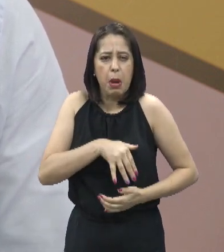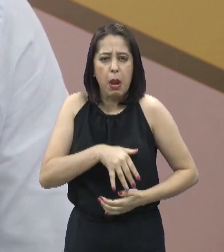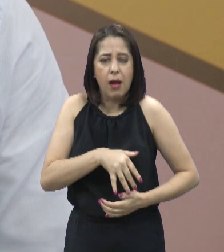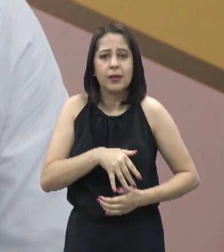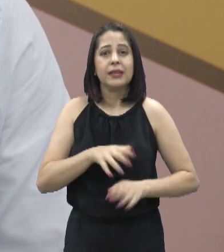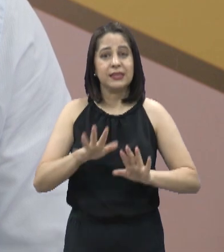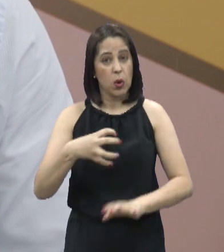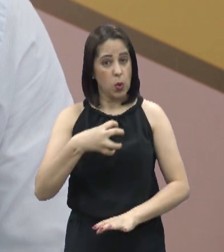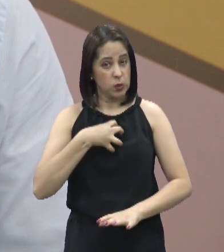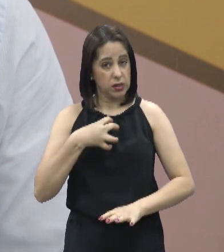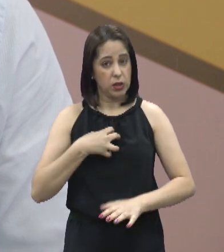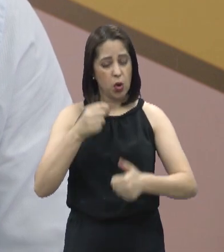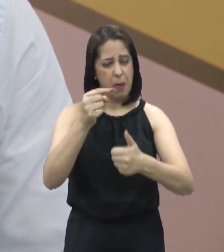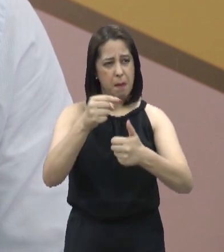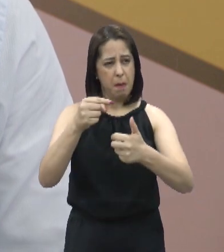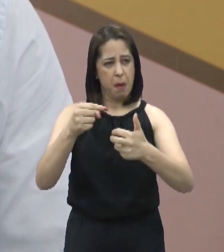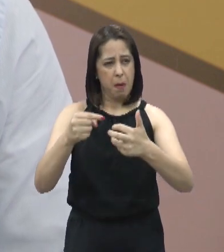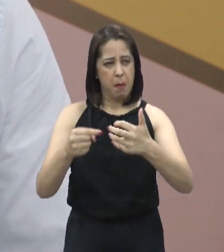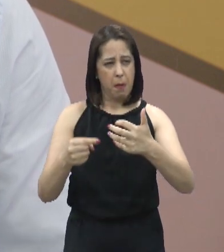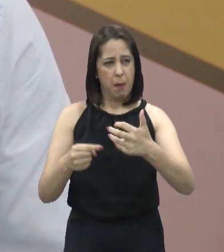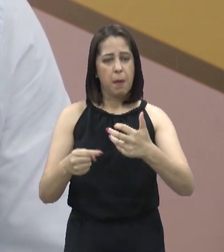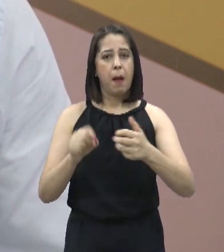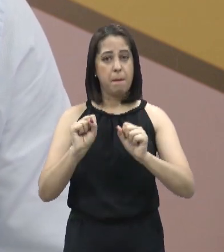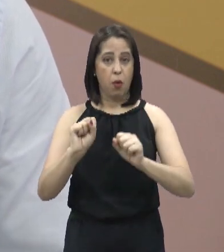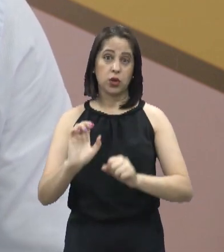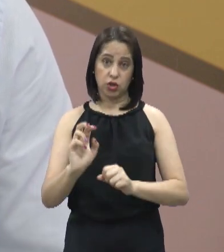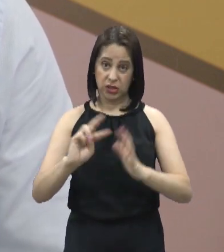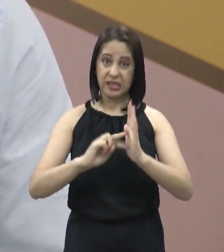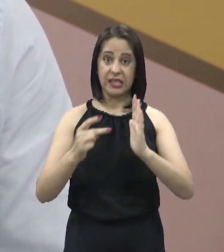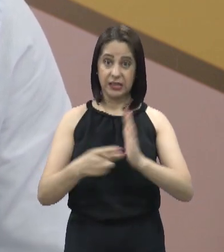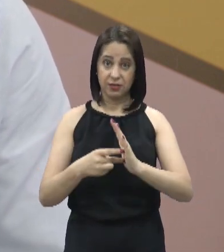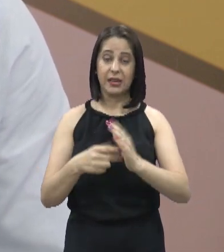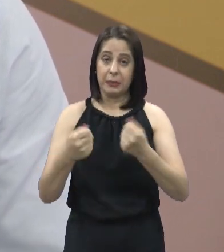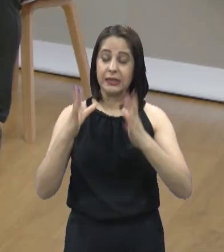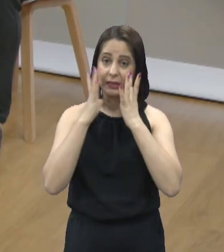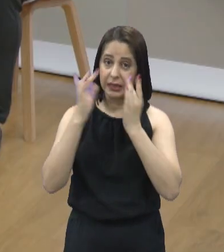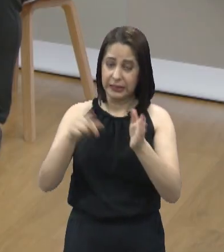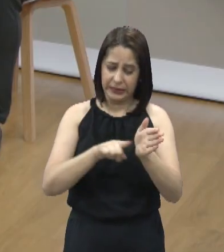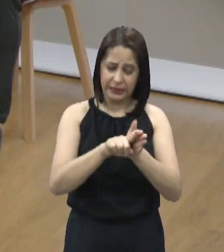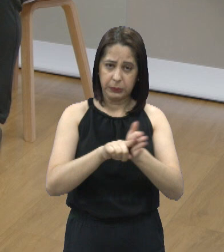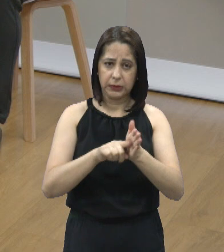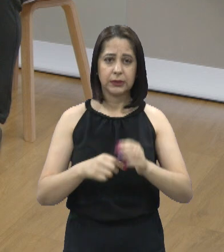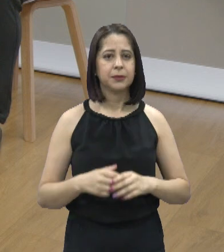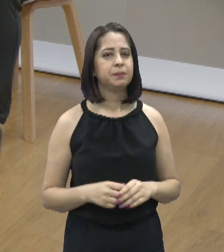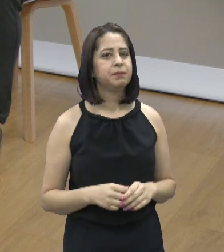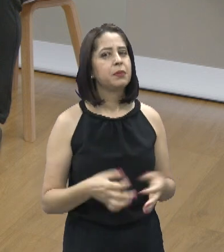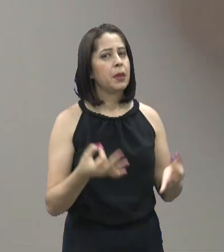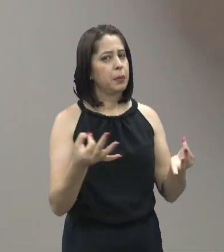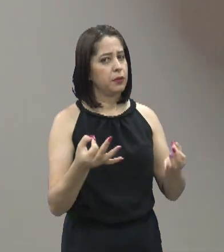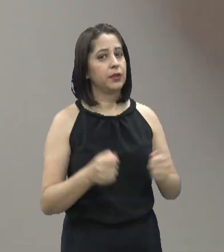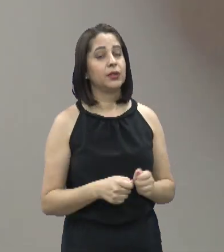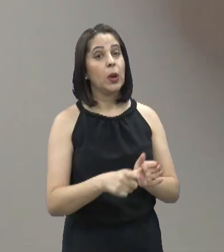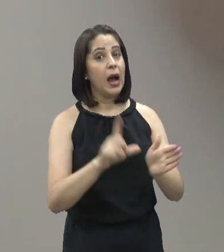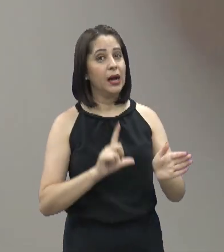chamam a atenção e acendem um alerta de que precisa ser investigado. Perfeito, doutor. Antes da gente continuar a conversa